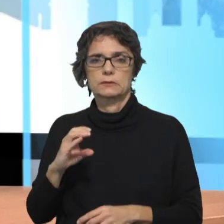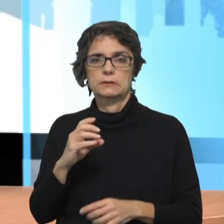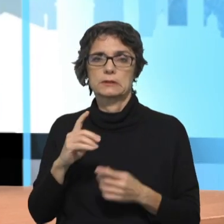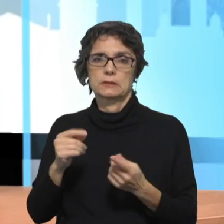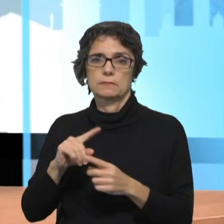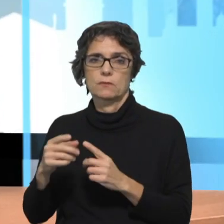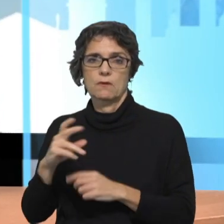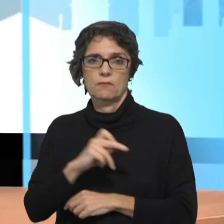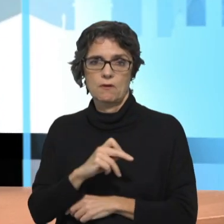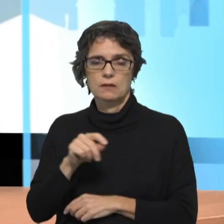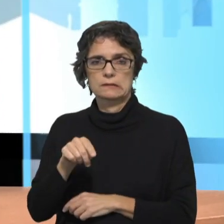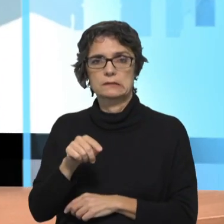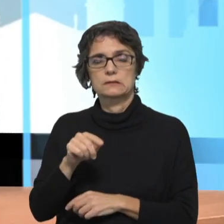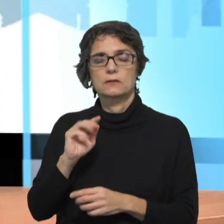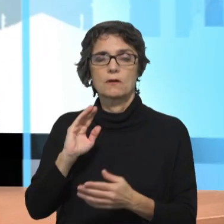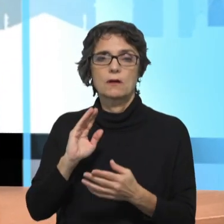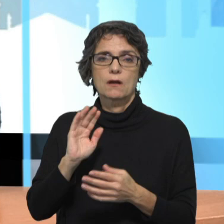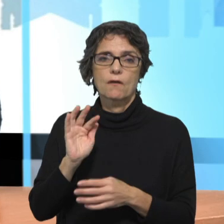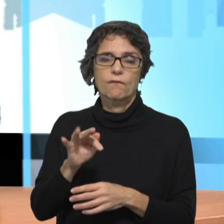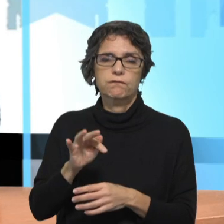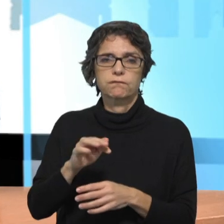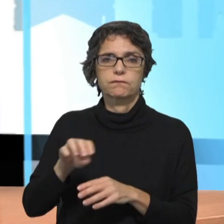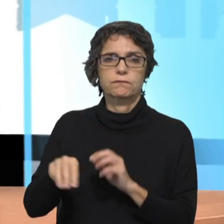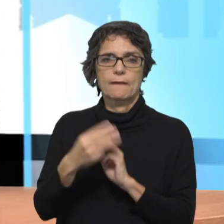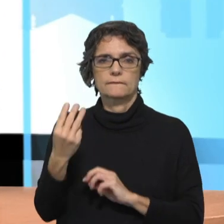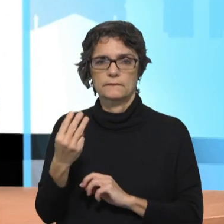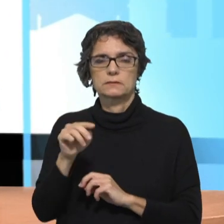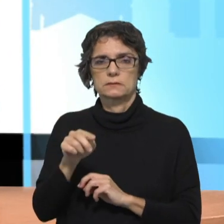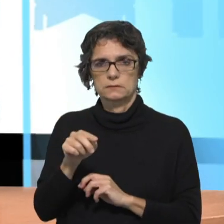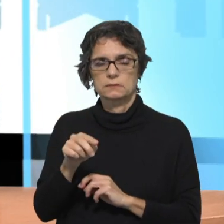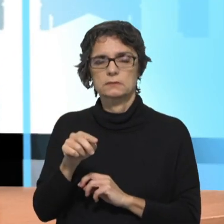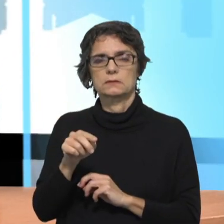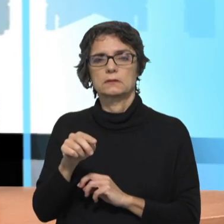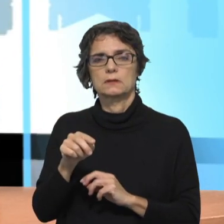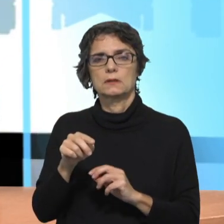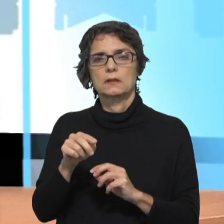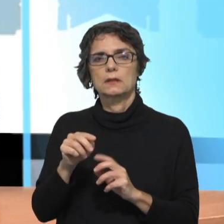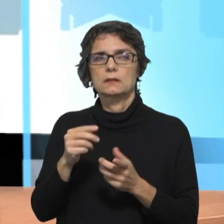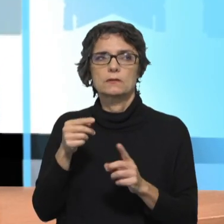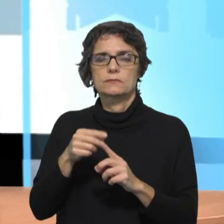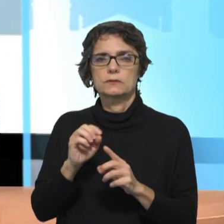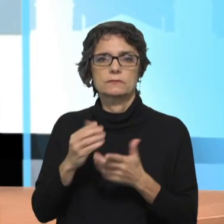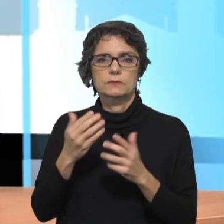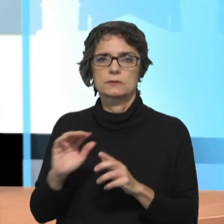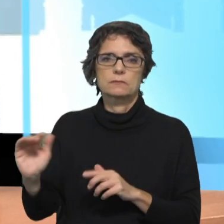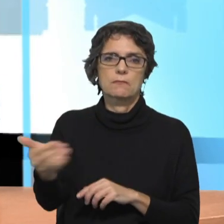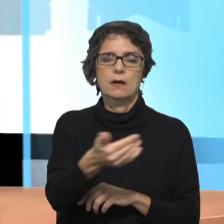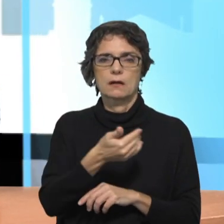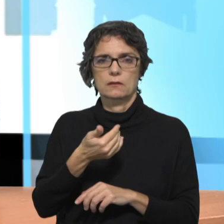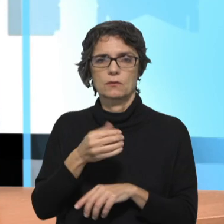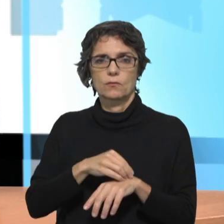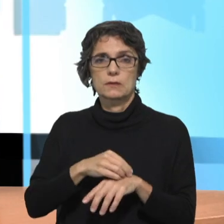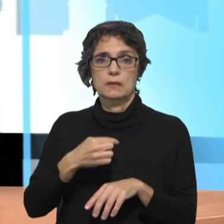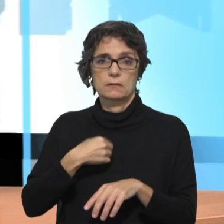portanto esta é a conclusão de uma trilogia, que no fundo é a recolha de comentários que eu já havia